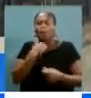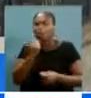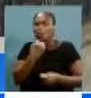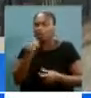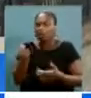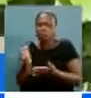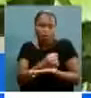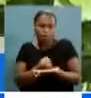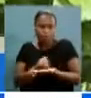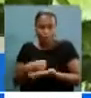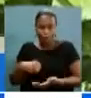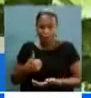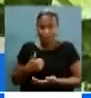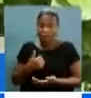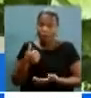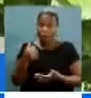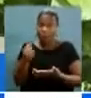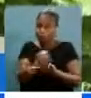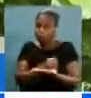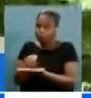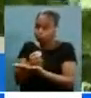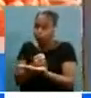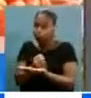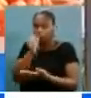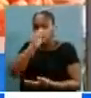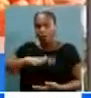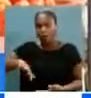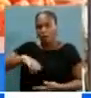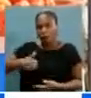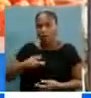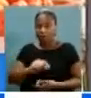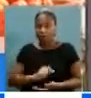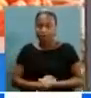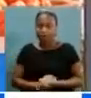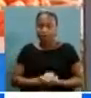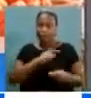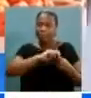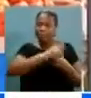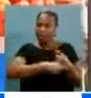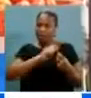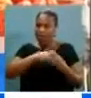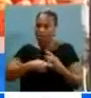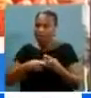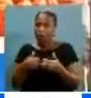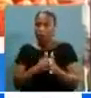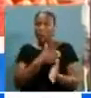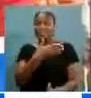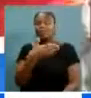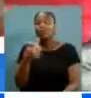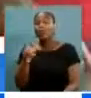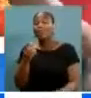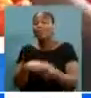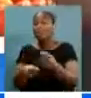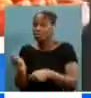frutas, verduras e hortaliças. Banana não está bem, 150 atacado, 170